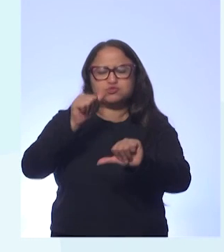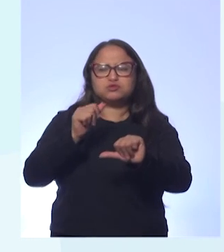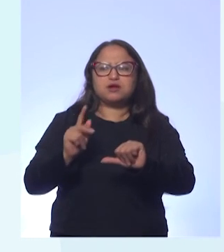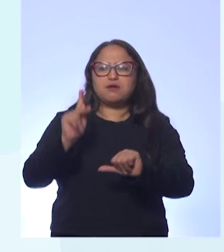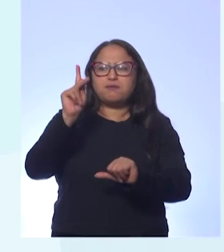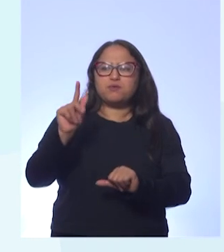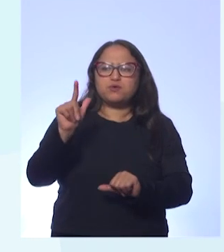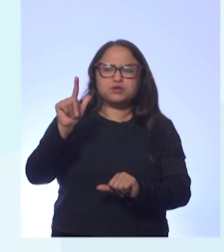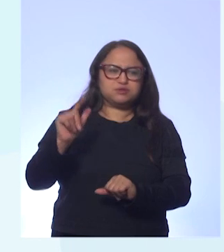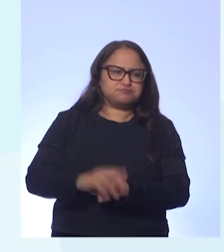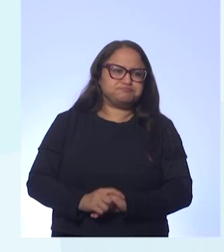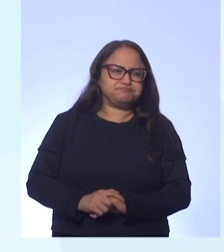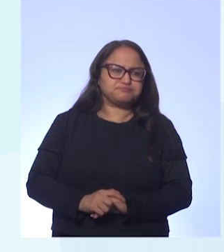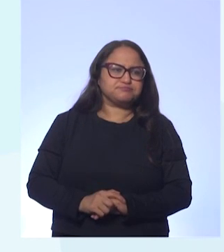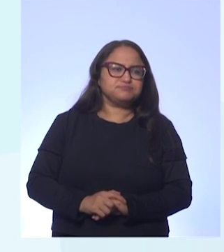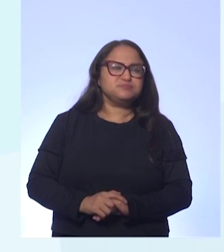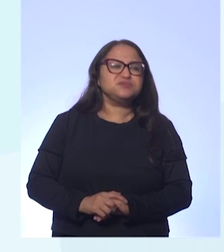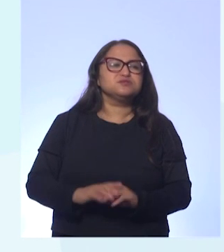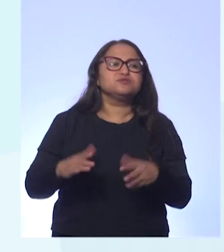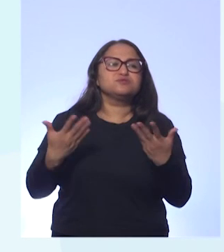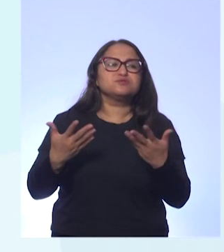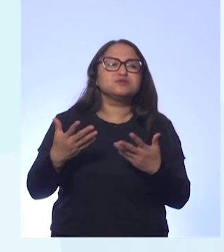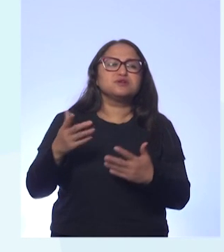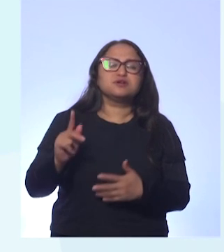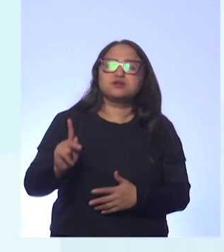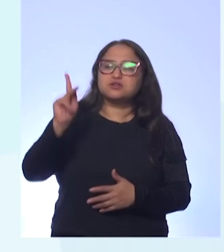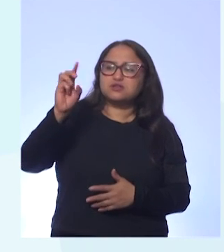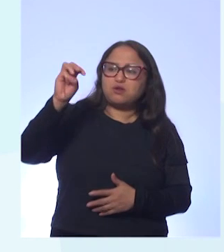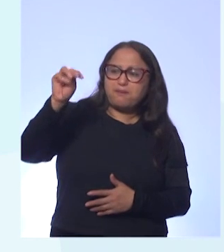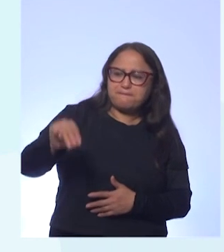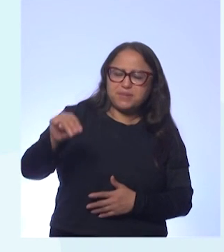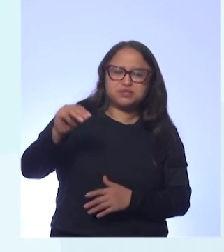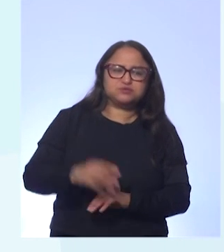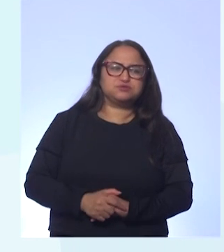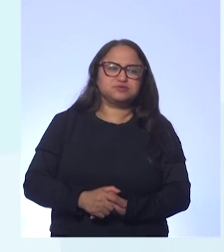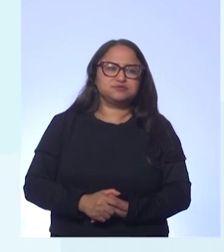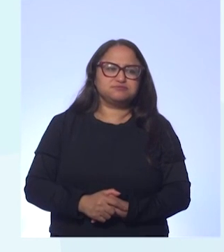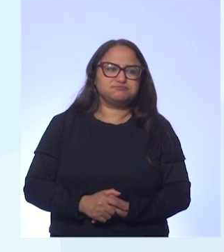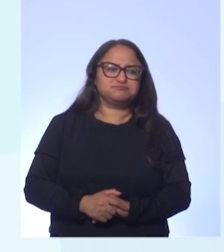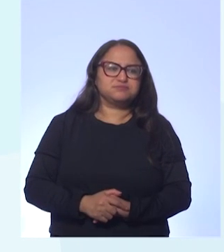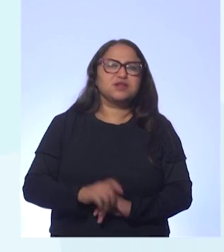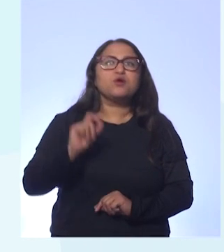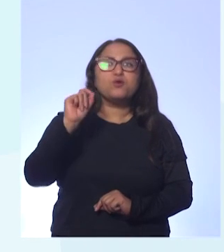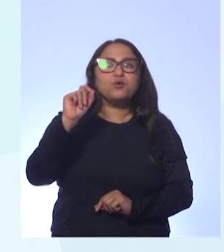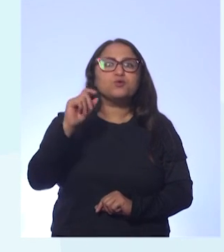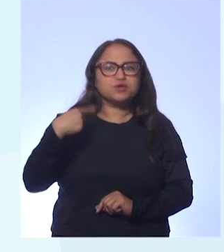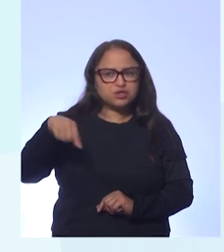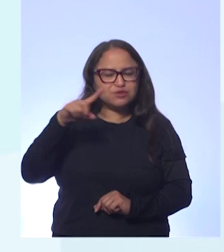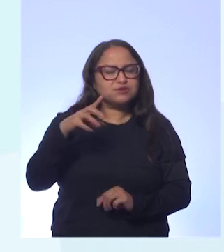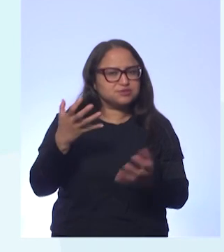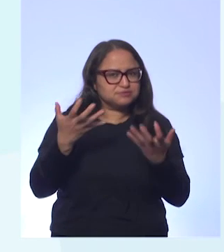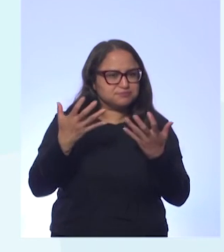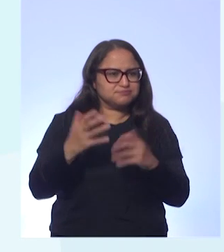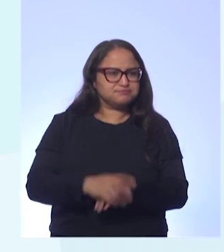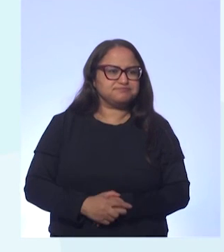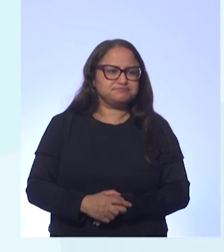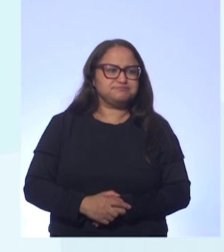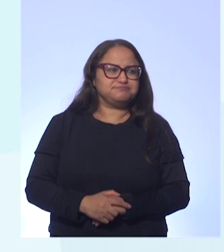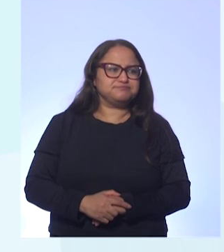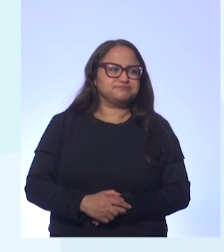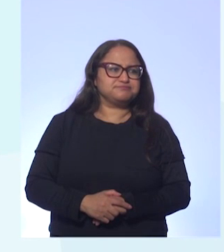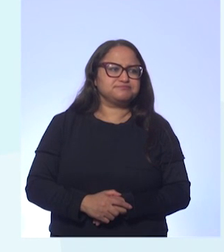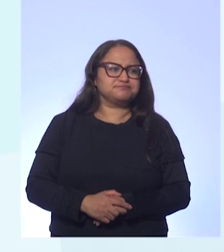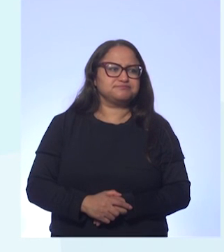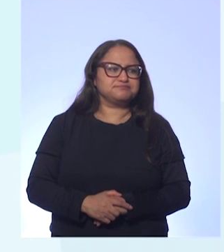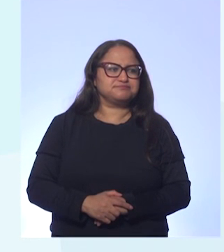vida real vai dar 16 quilômetro ou quilômetro, que é o que a gente reduz, tá certo? Então, veja, vou